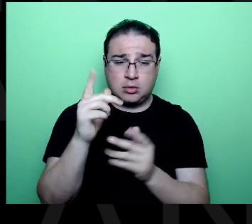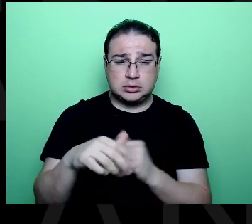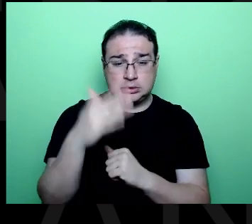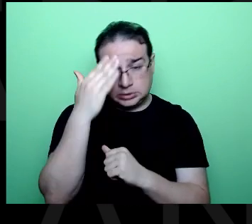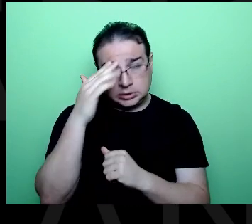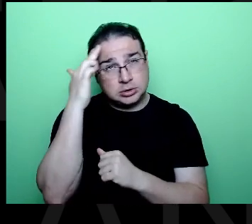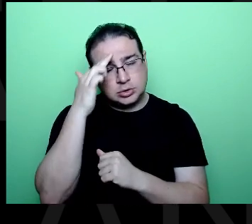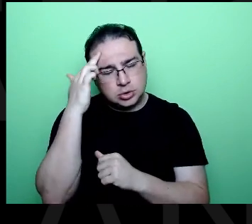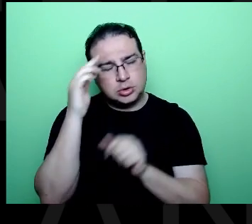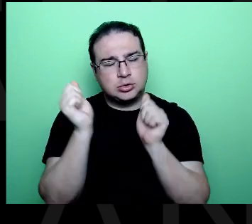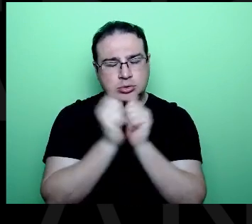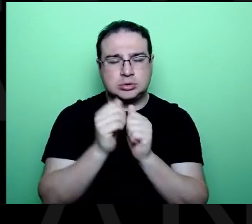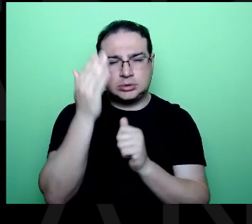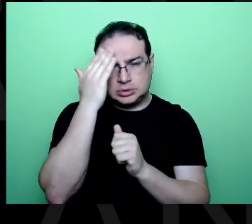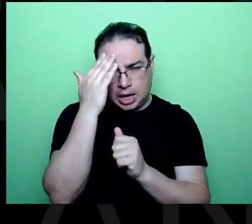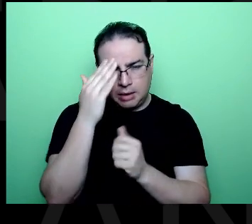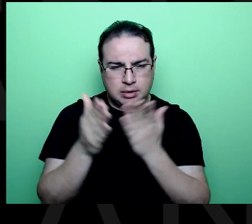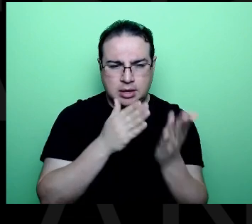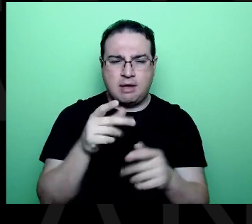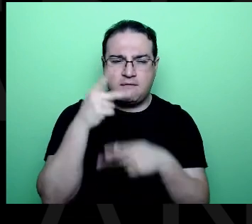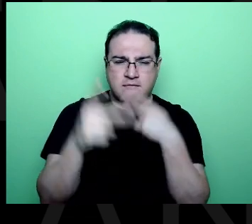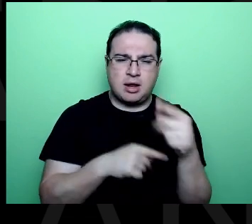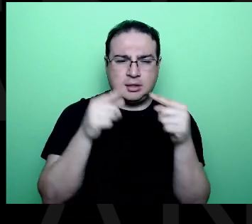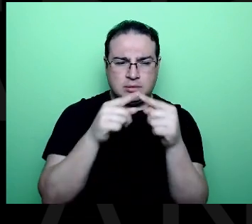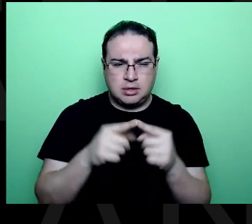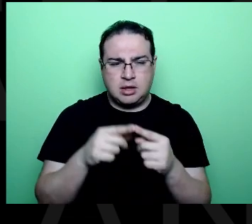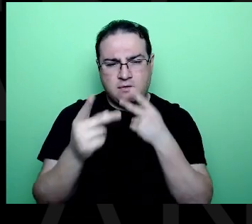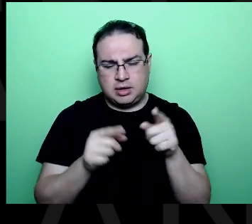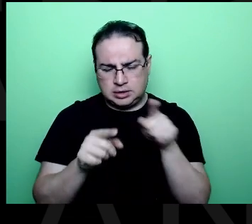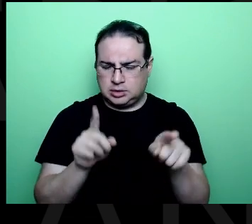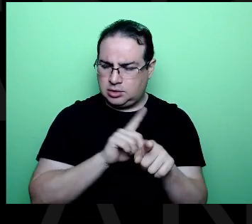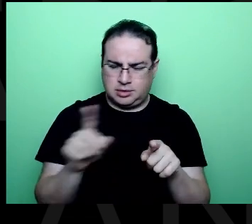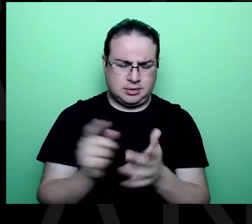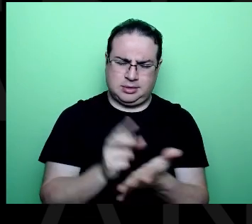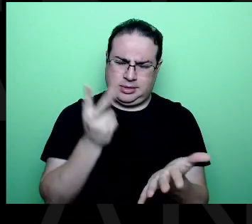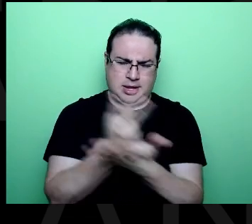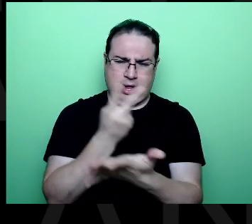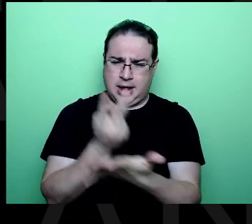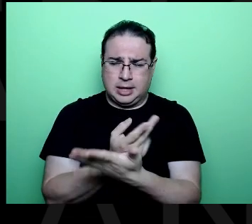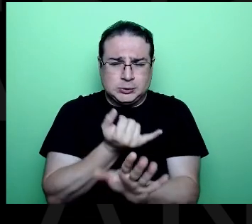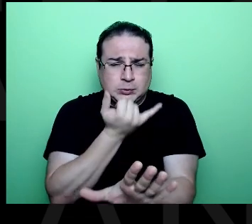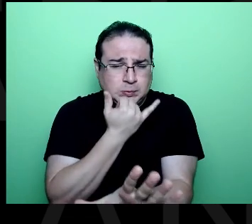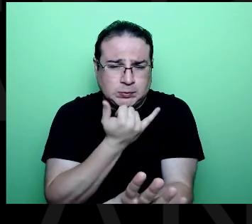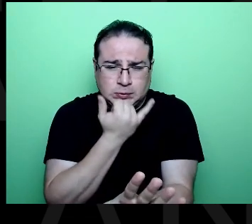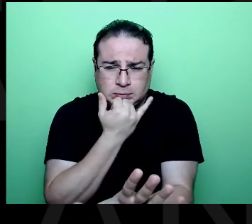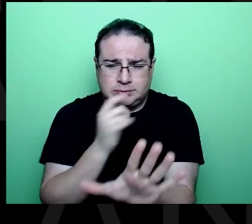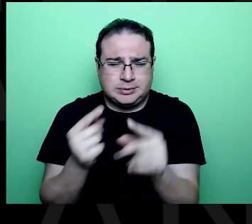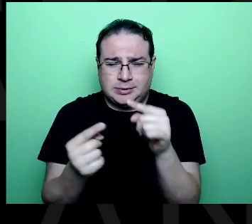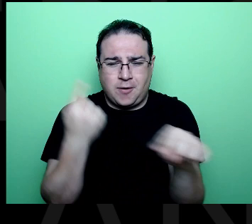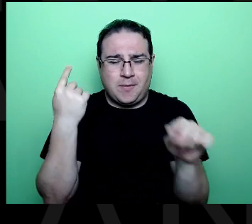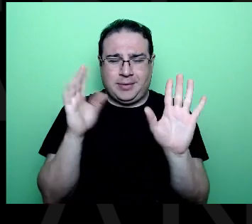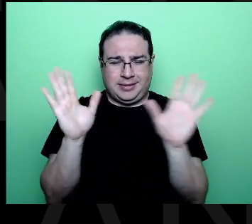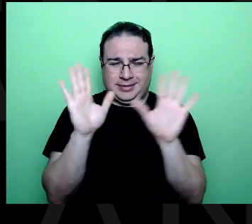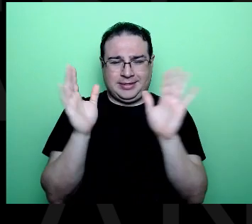partir do momento que você já sonha com ele, que você já sabe, não, fulano falaria isso, não falaria aquilo, não, isso aqui está errado, imagina que fez